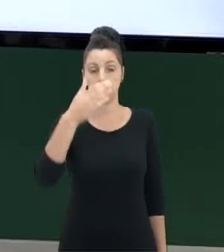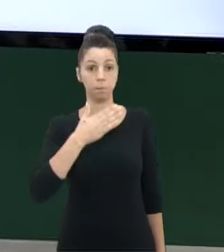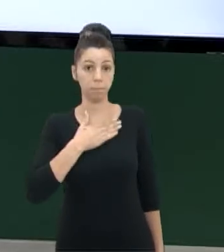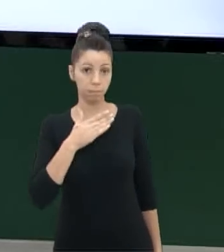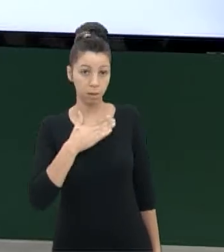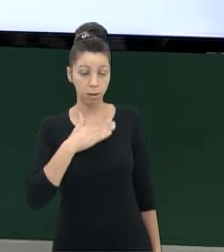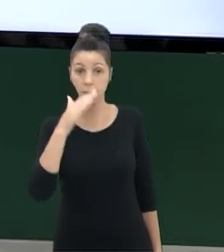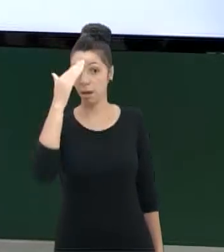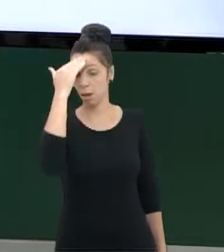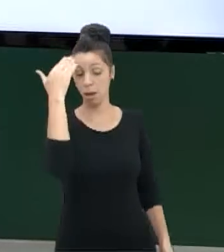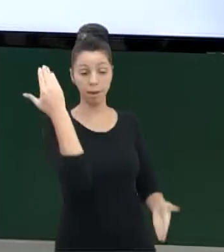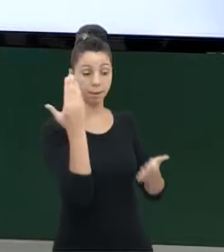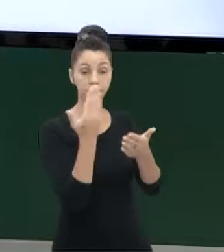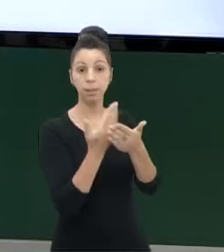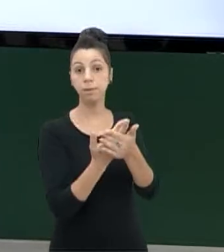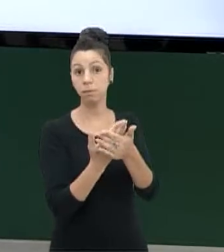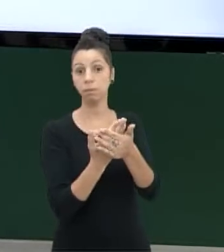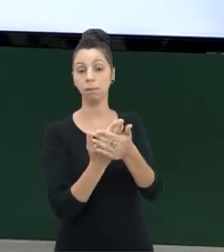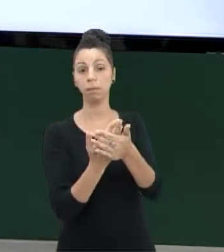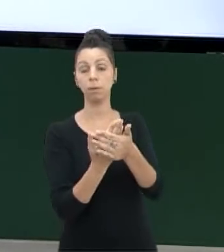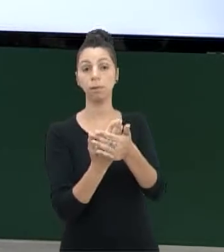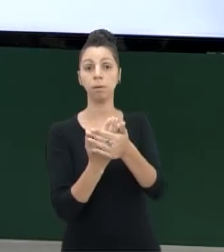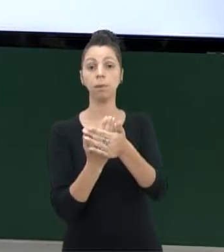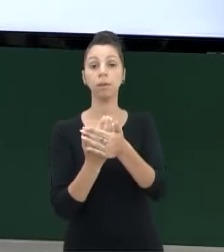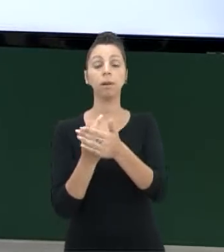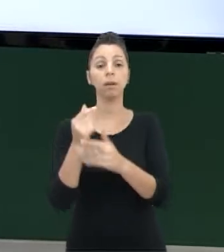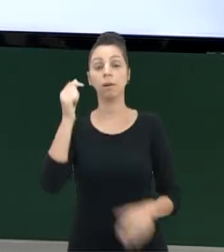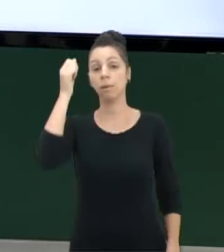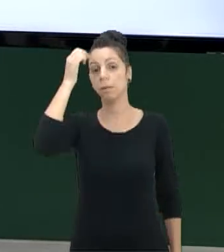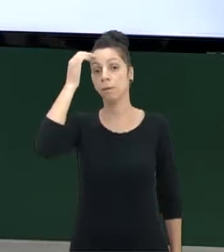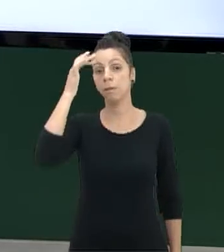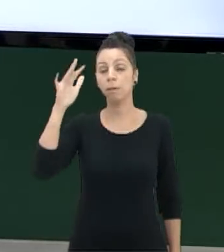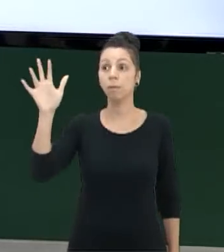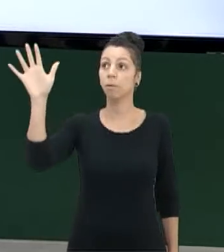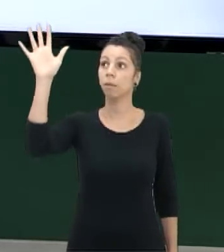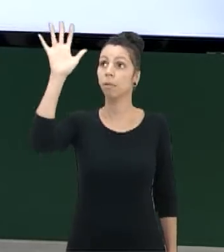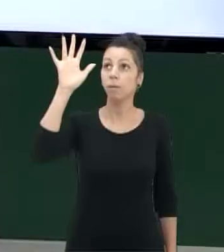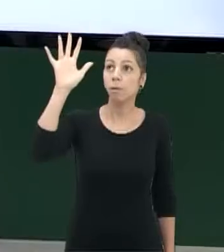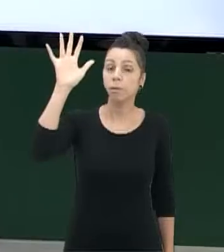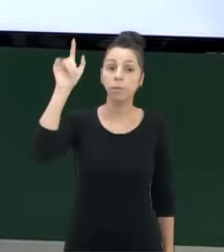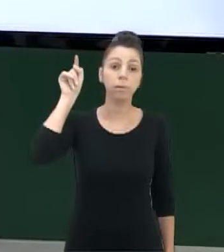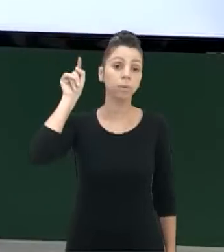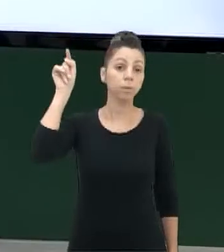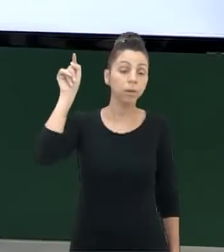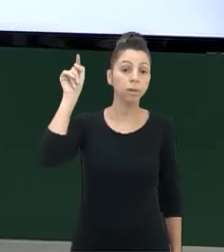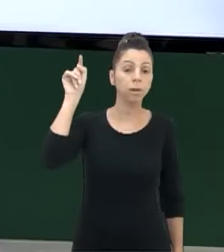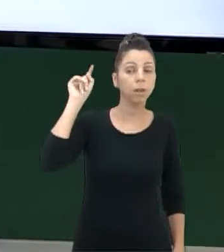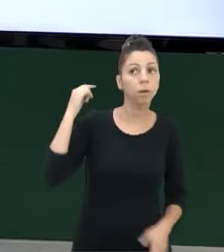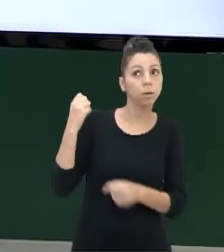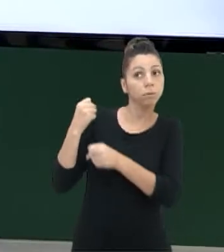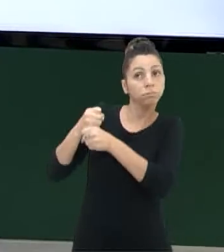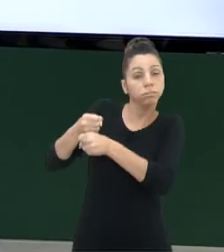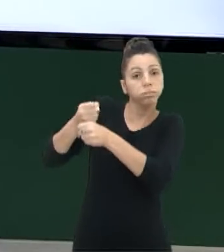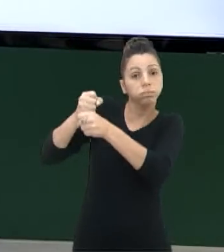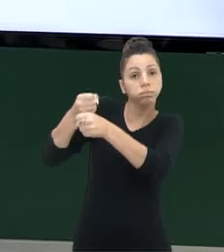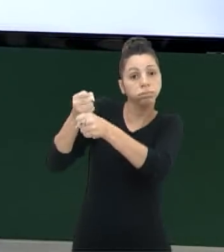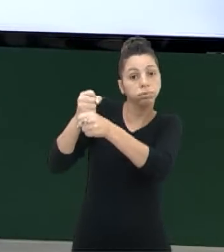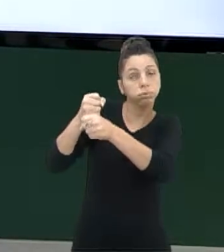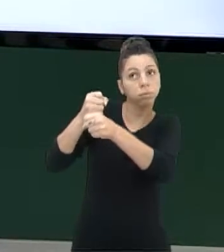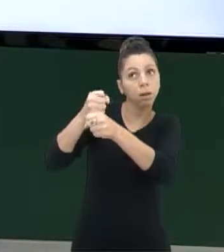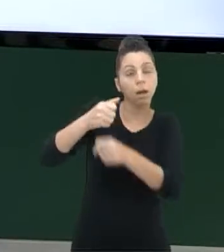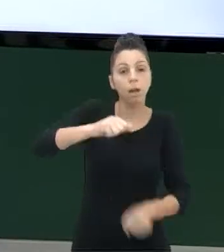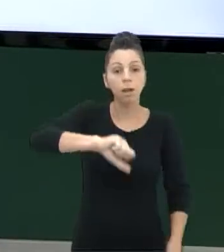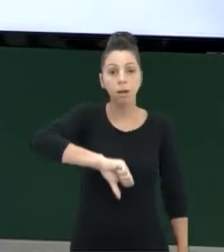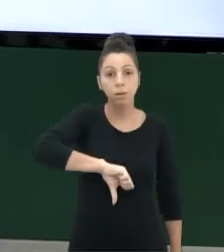acredito, né? Eu acredito que o pensamento, ele constrói um lugar positivo na